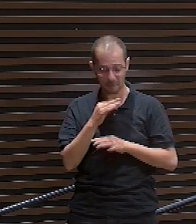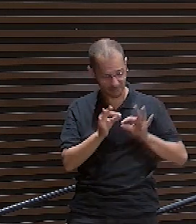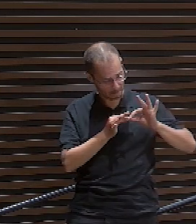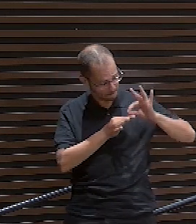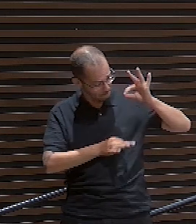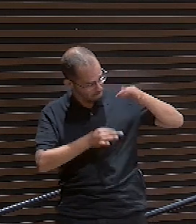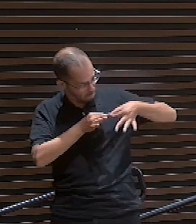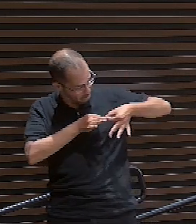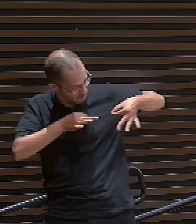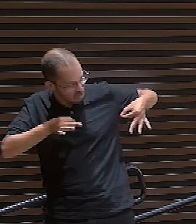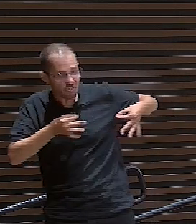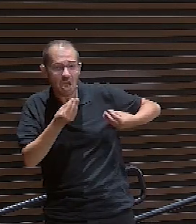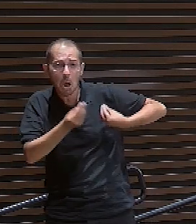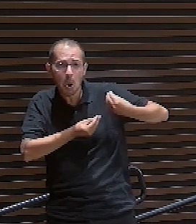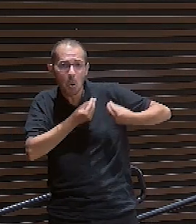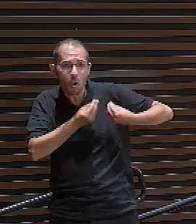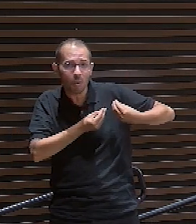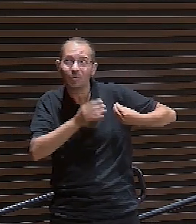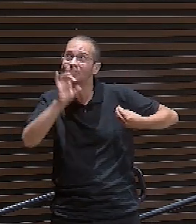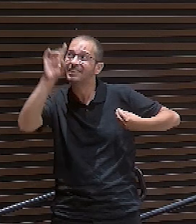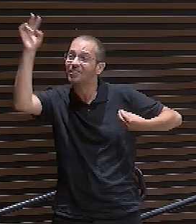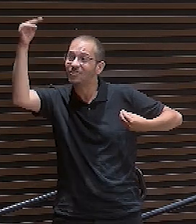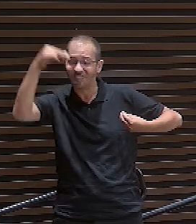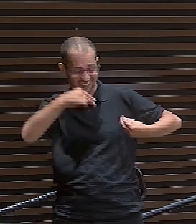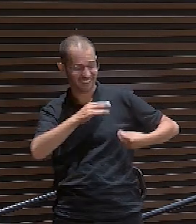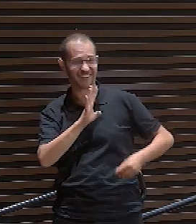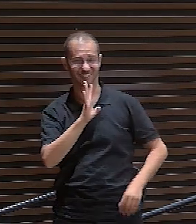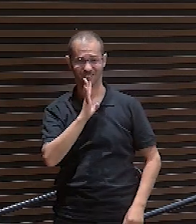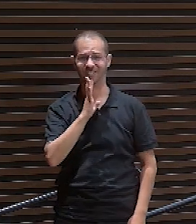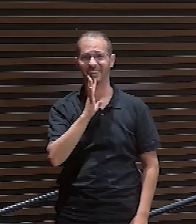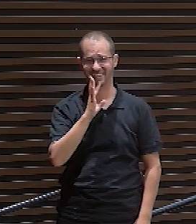meu coração senão Deus.